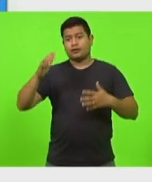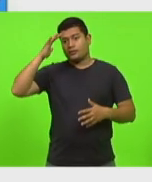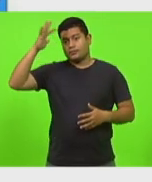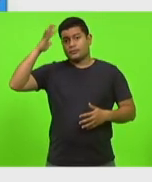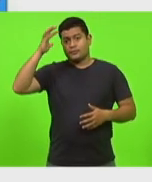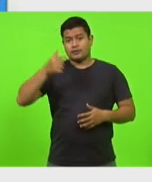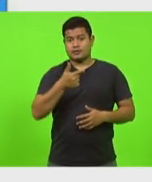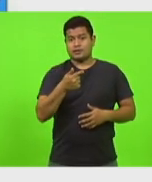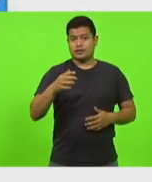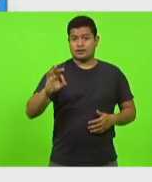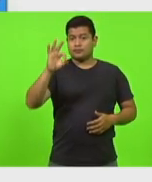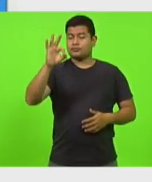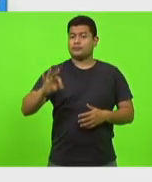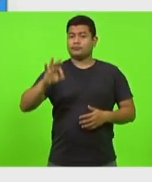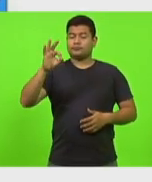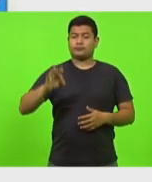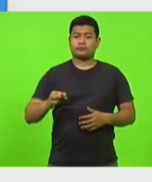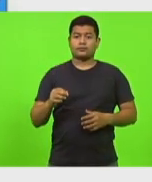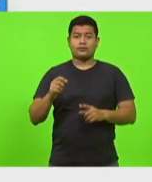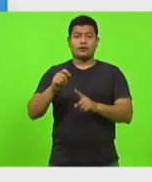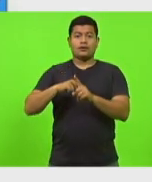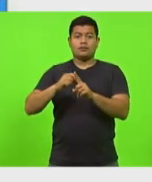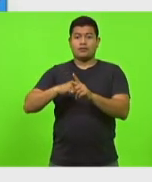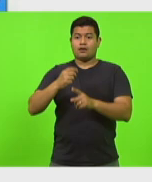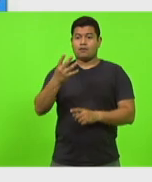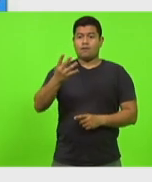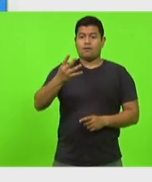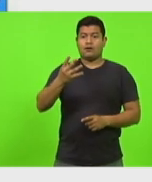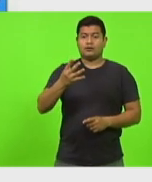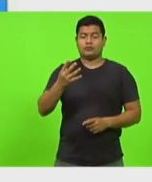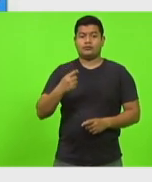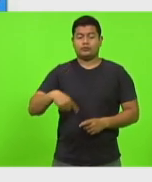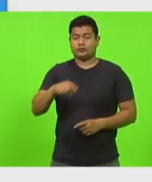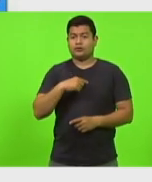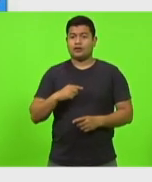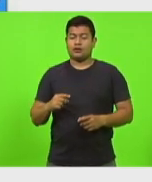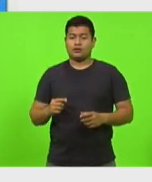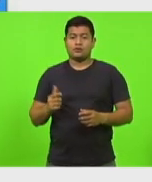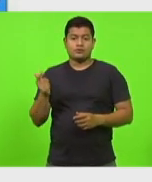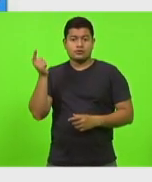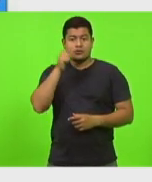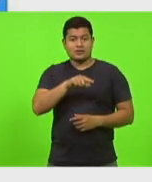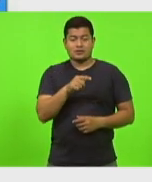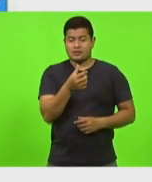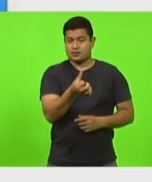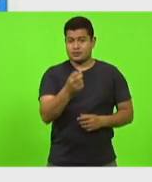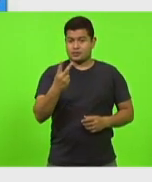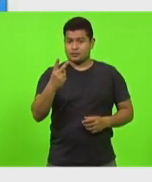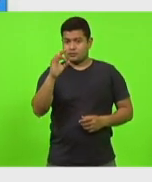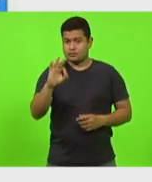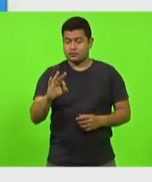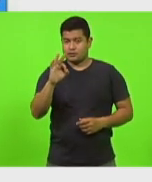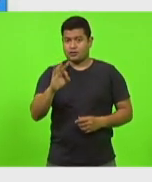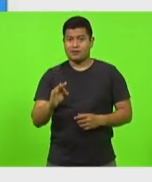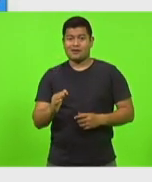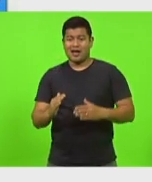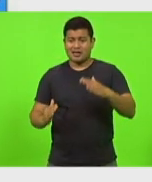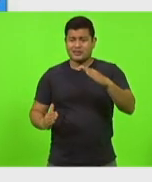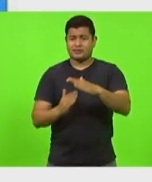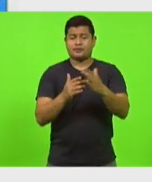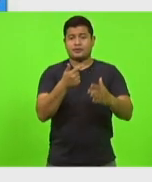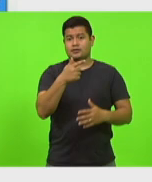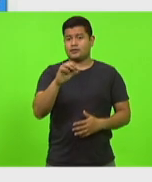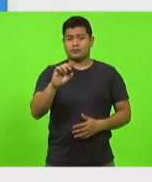Os primeiros 4 meses, nós chegamos em 62%, não atingimos os